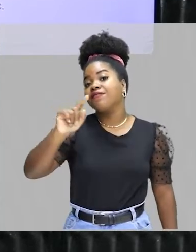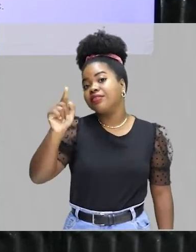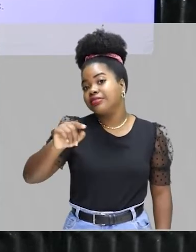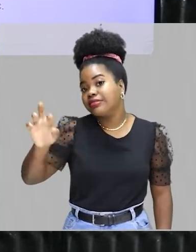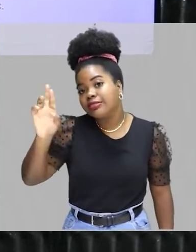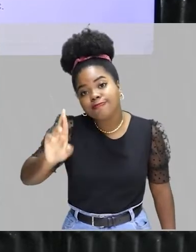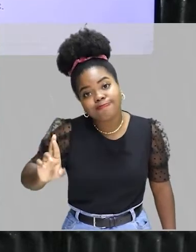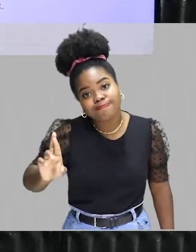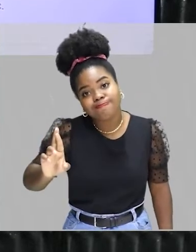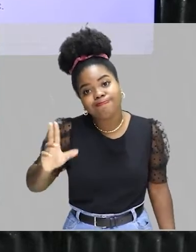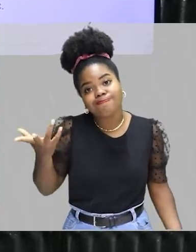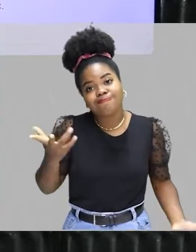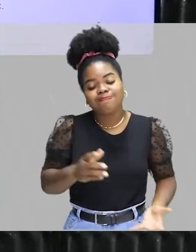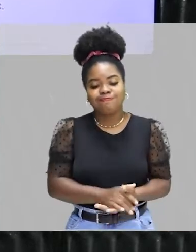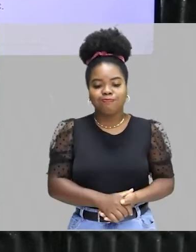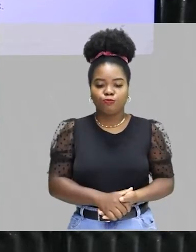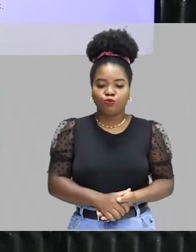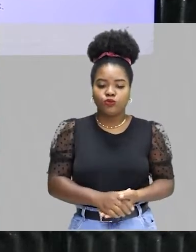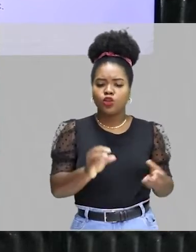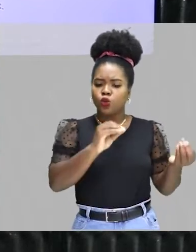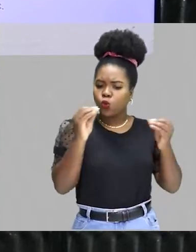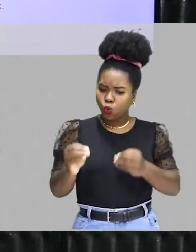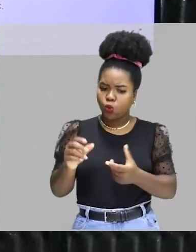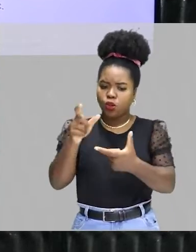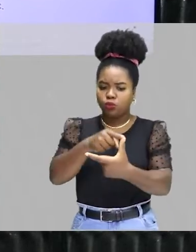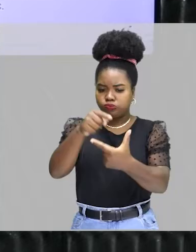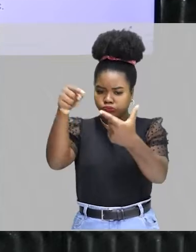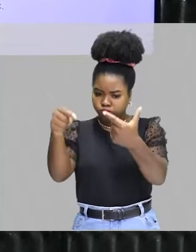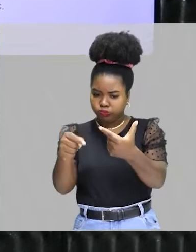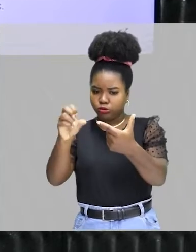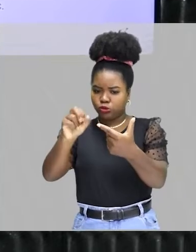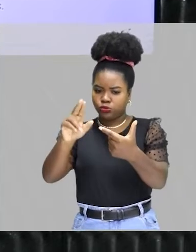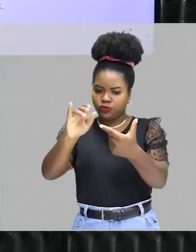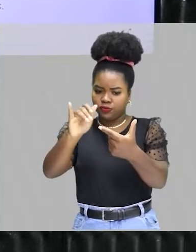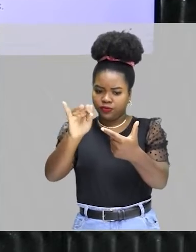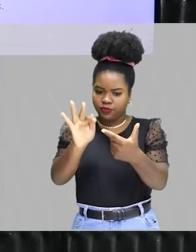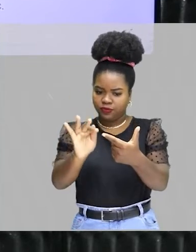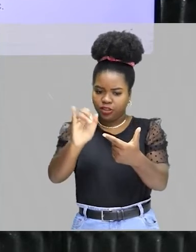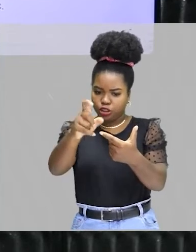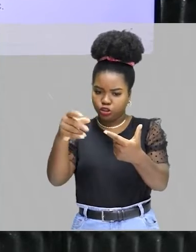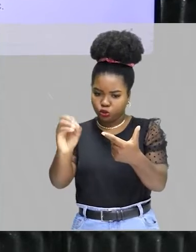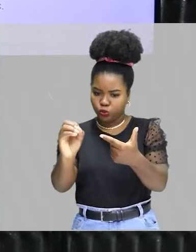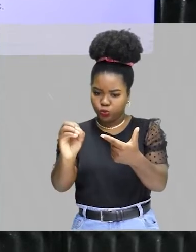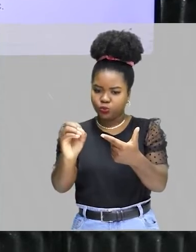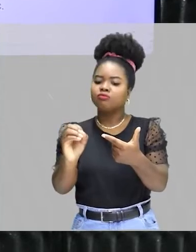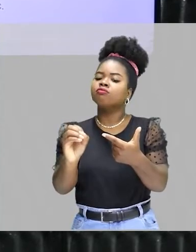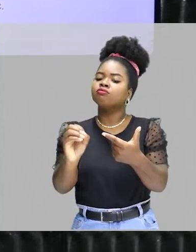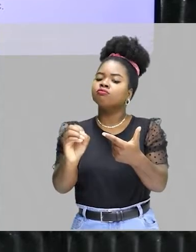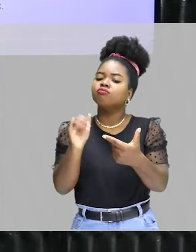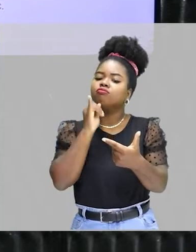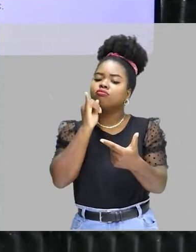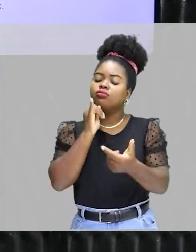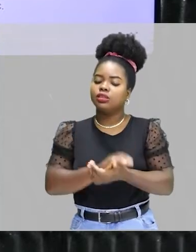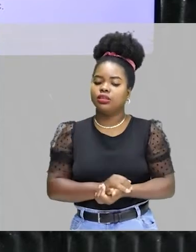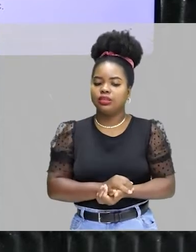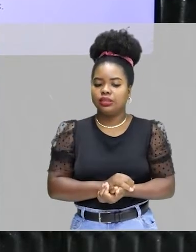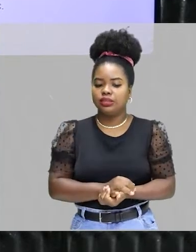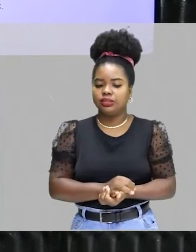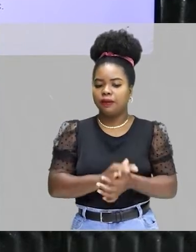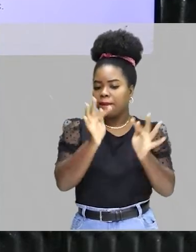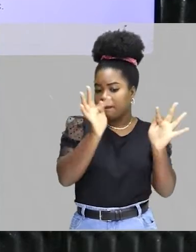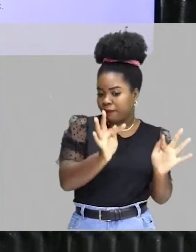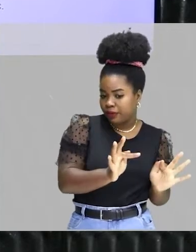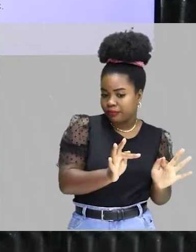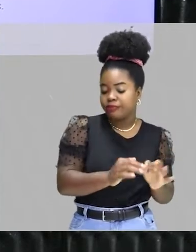tá bom? Agora, quando eu coloco o sufixo, aí eu tenho a derivação sufixal. Feliz, feliz, felicidade.